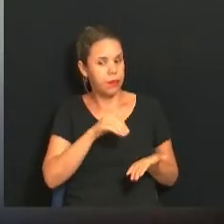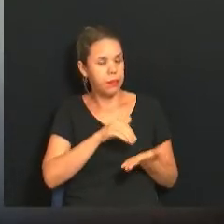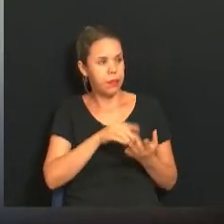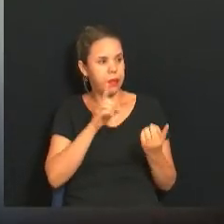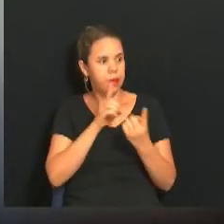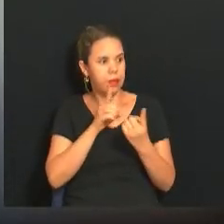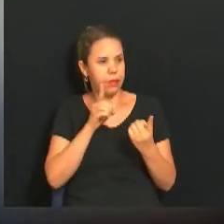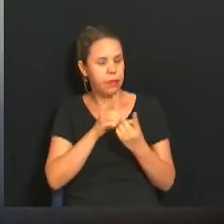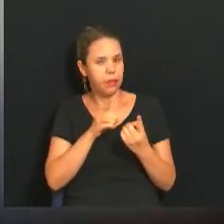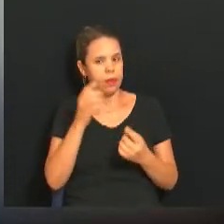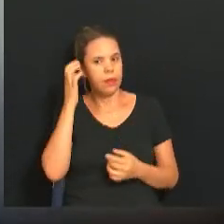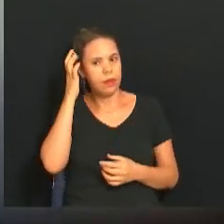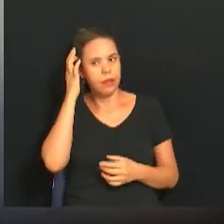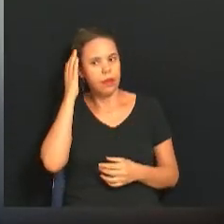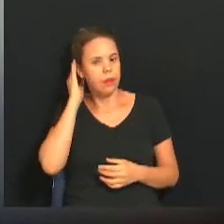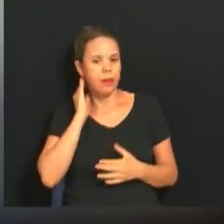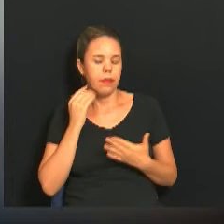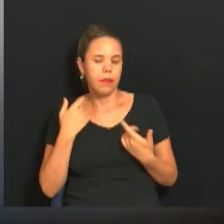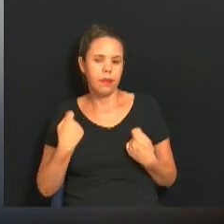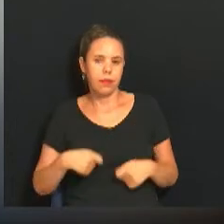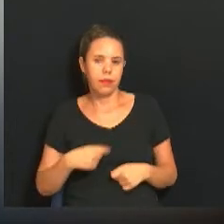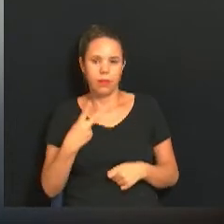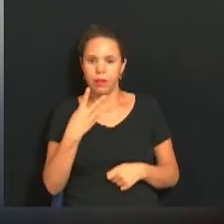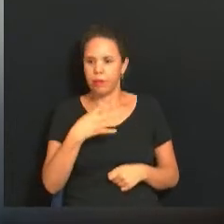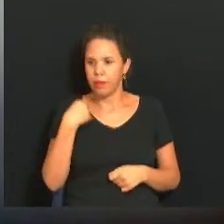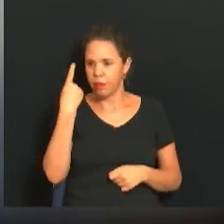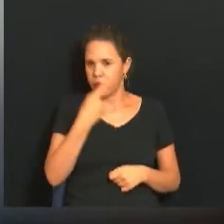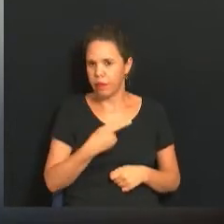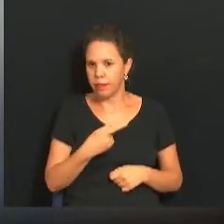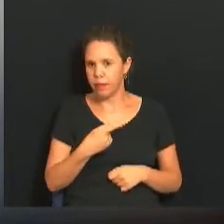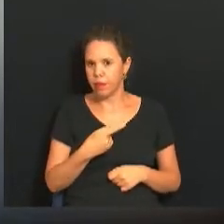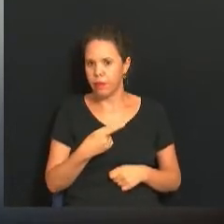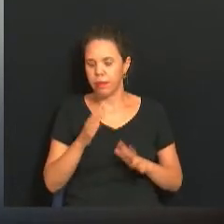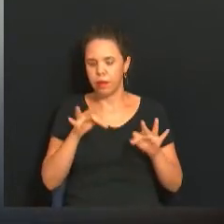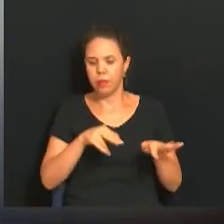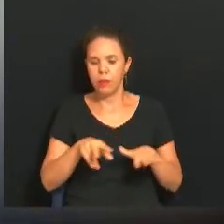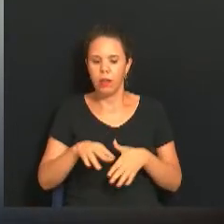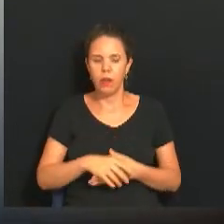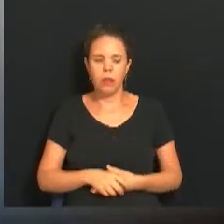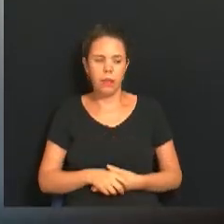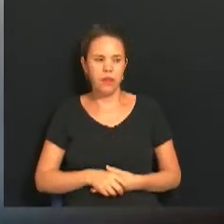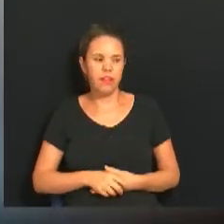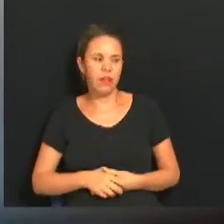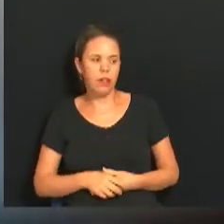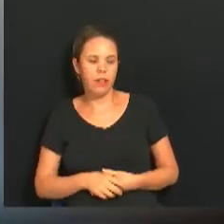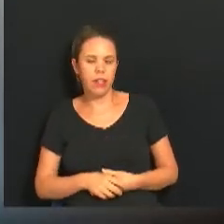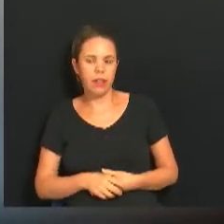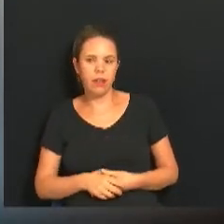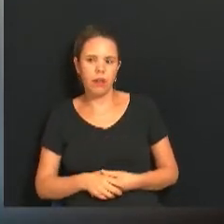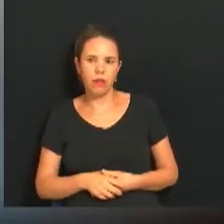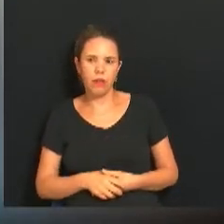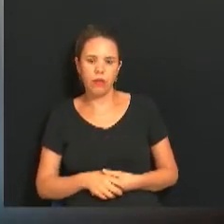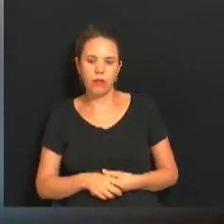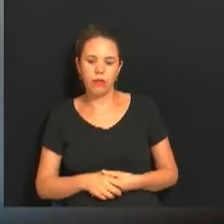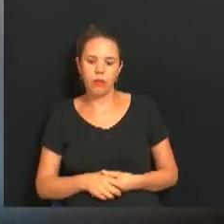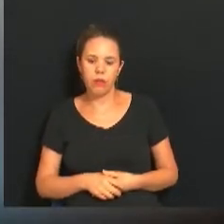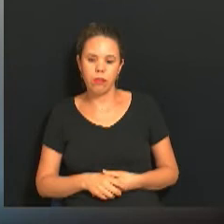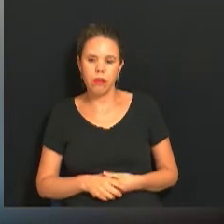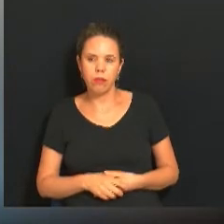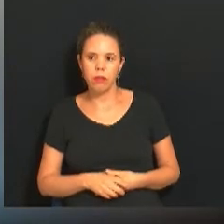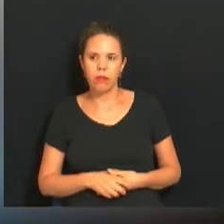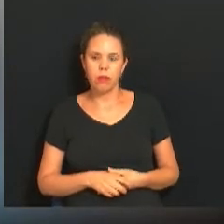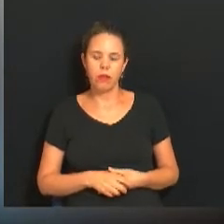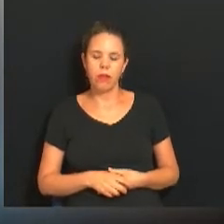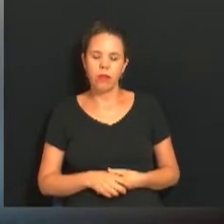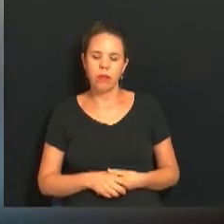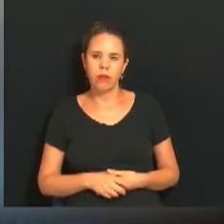que é demandada 24 horas, finais de semana, feriado, para tentar minimizar esses